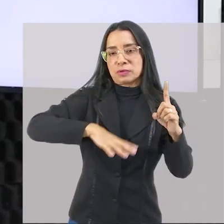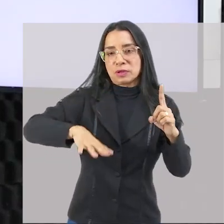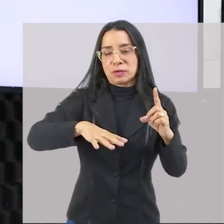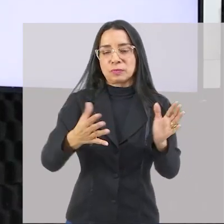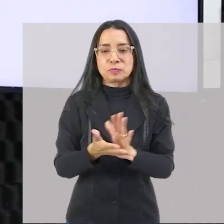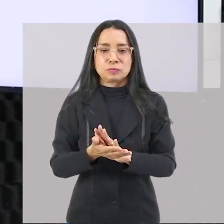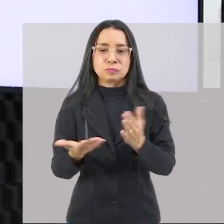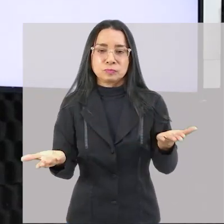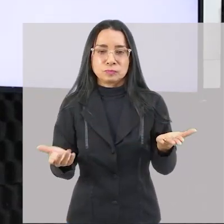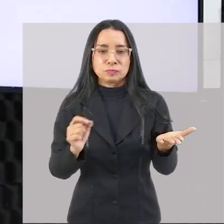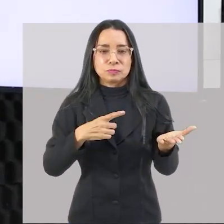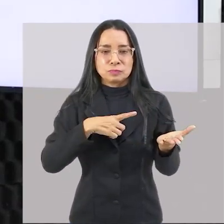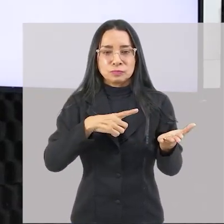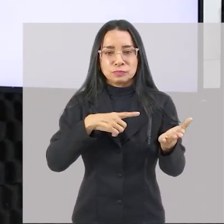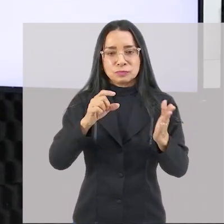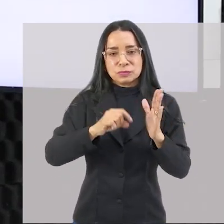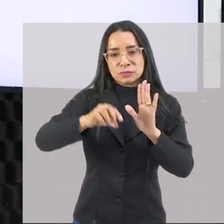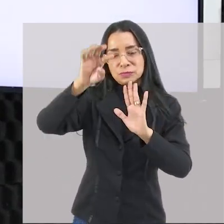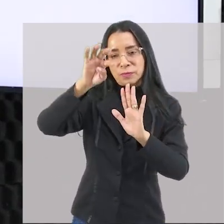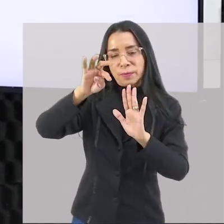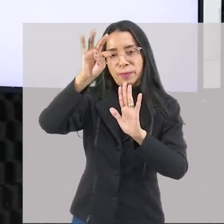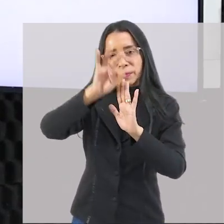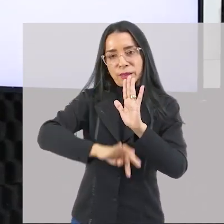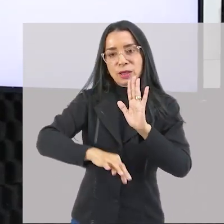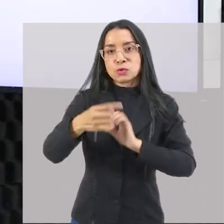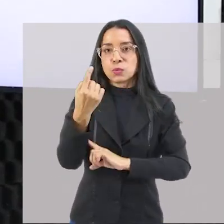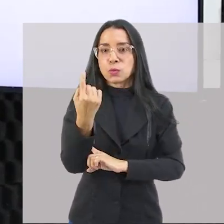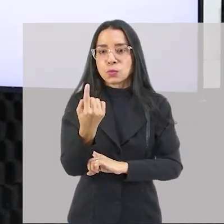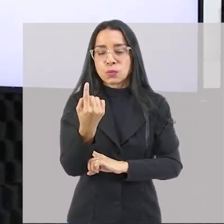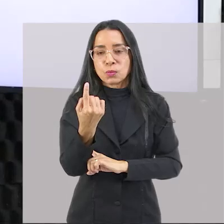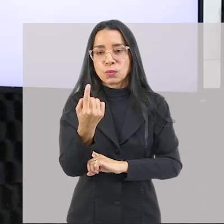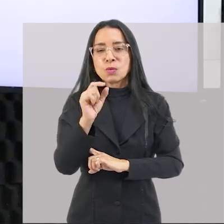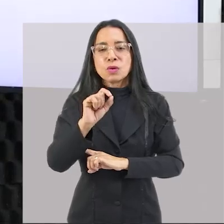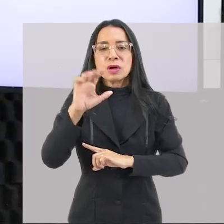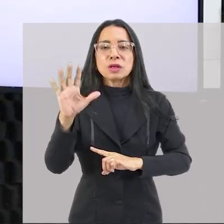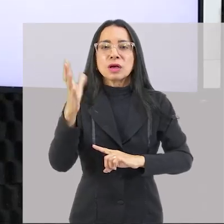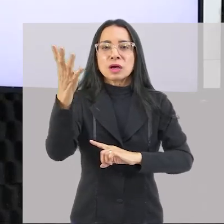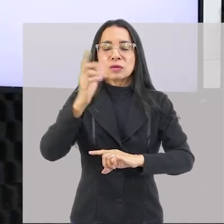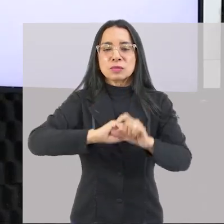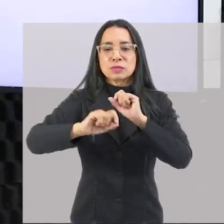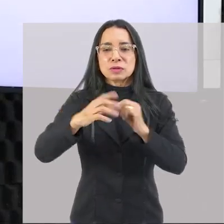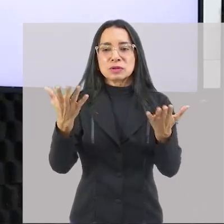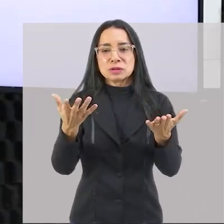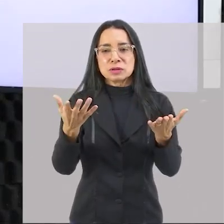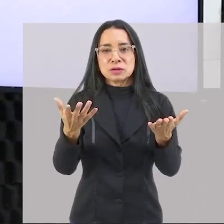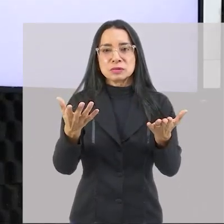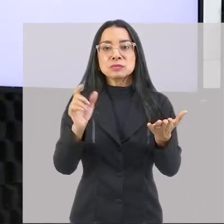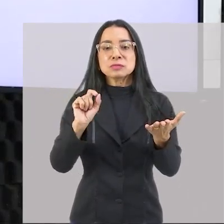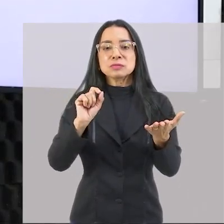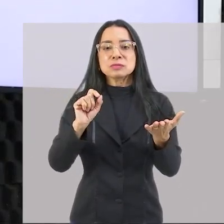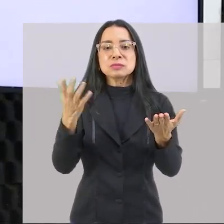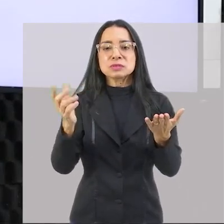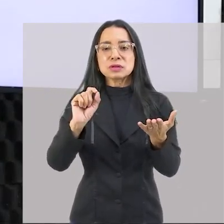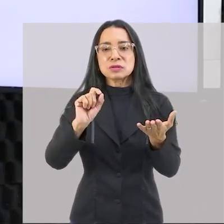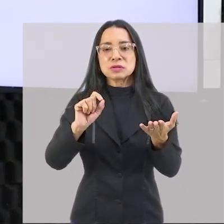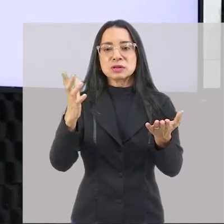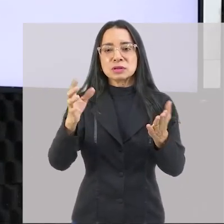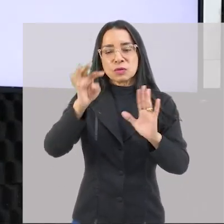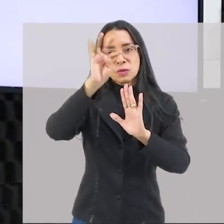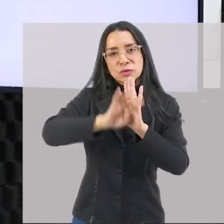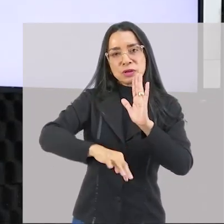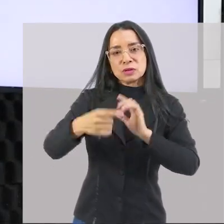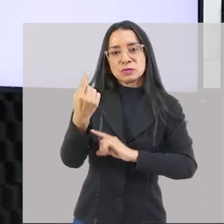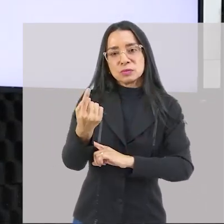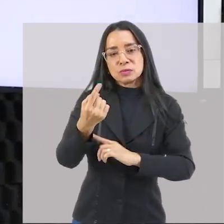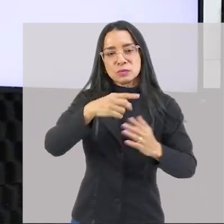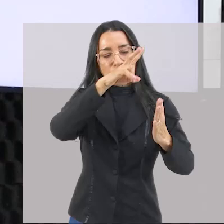texto 1 e tem uma imagem, o aluno pergunta, o que diacho está acontecendo? Ou alguém diz, que diabo é isso? Pois é, esse texto 1